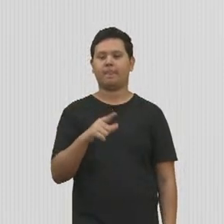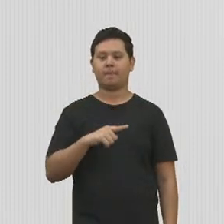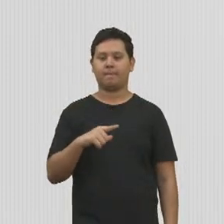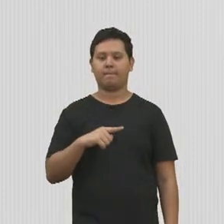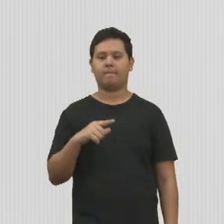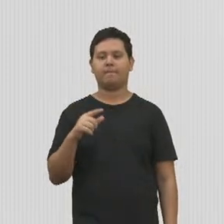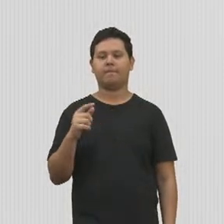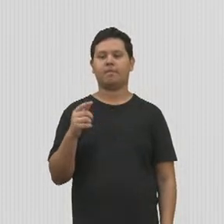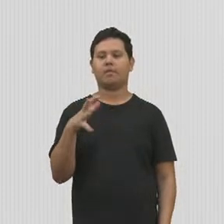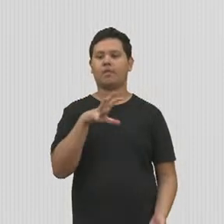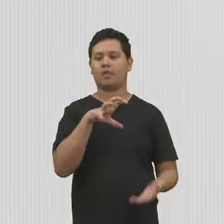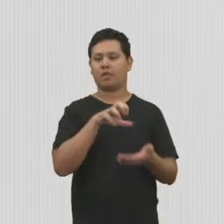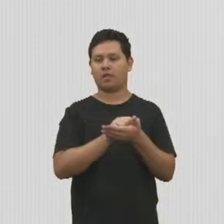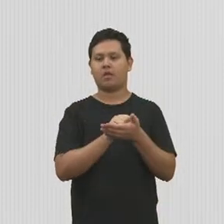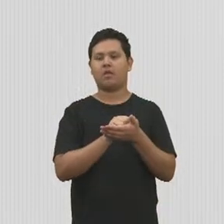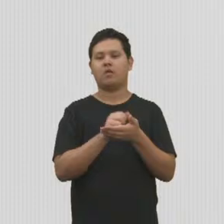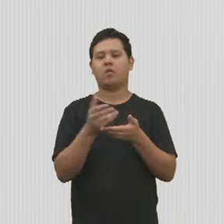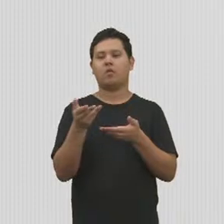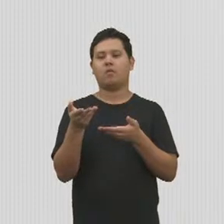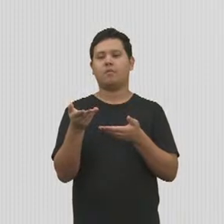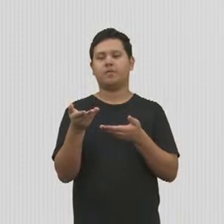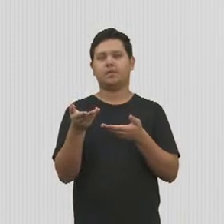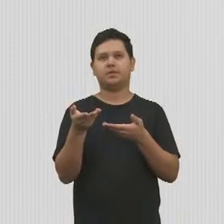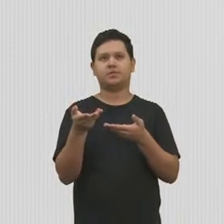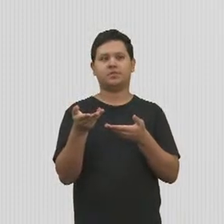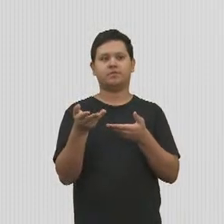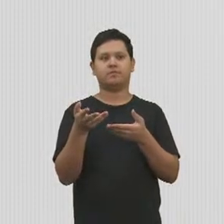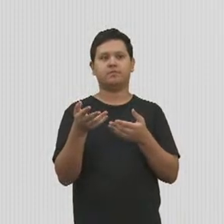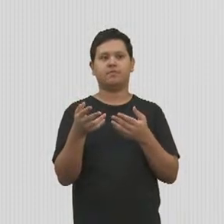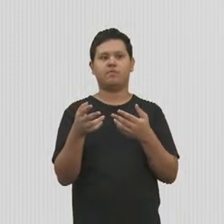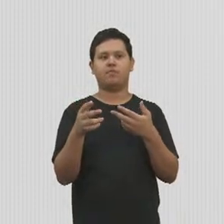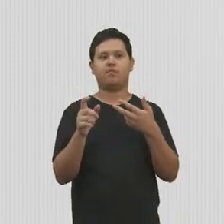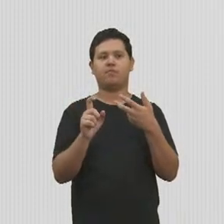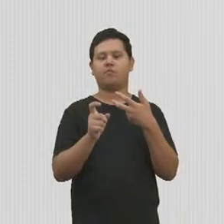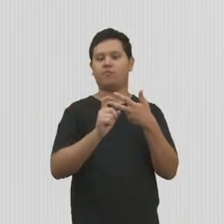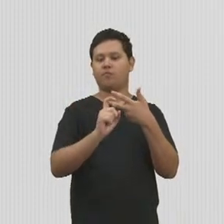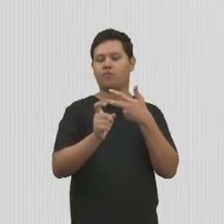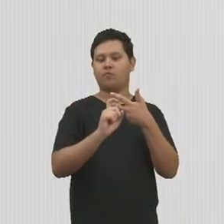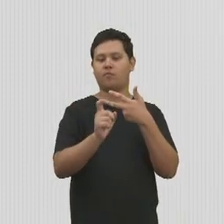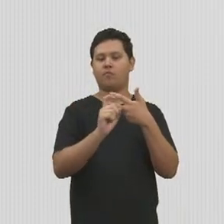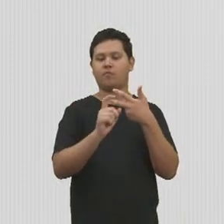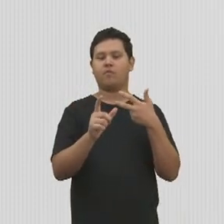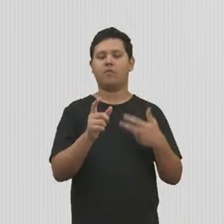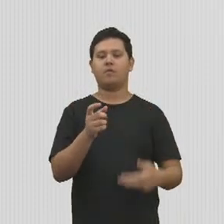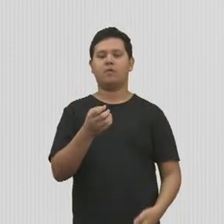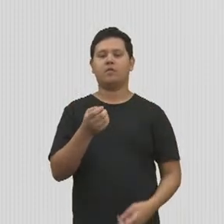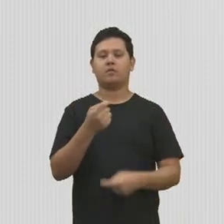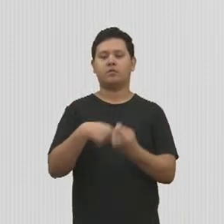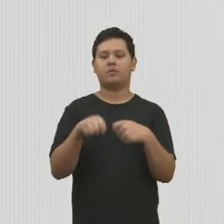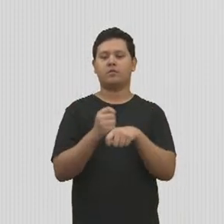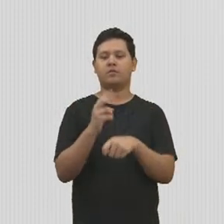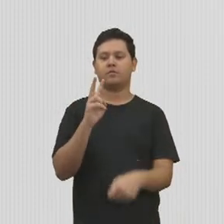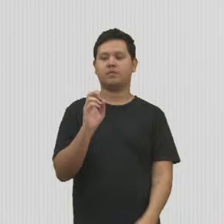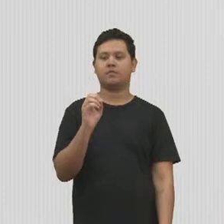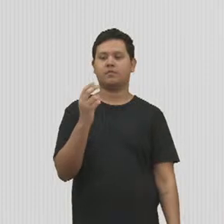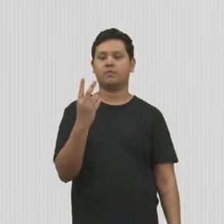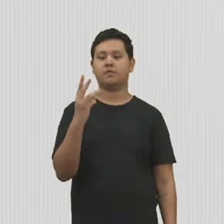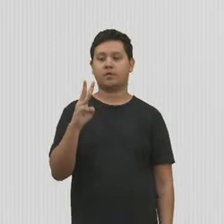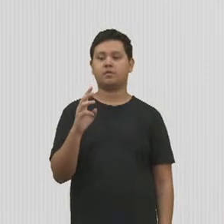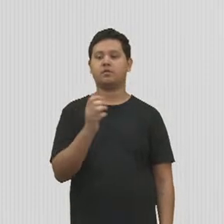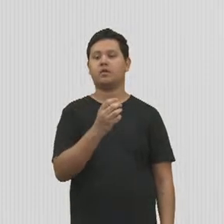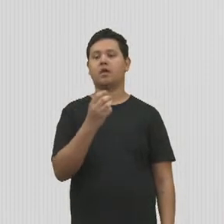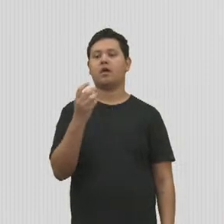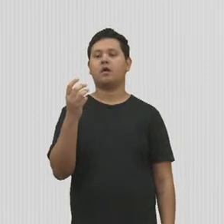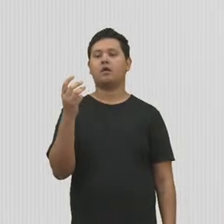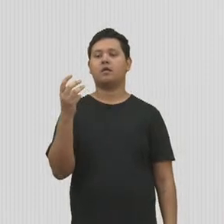teve inscritos pelo Poder Executivo mais Legislativo em 2023, 37 milhões,